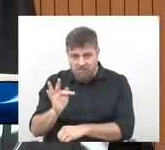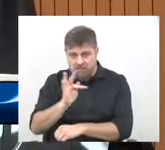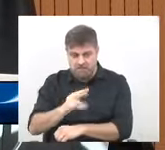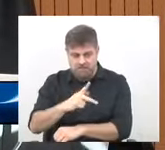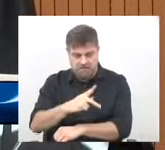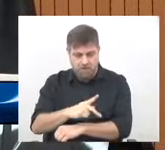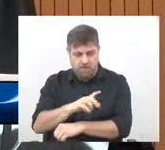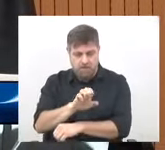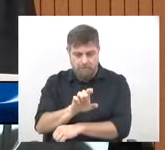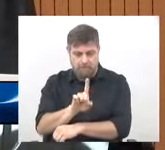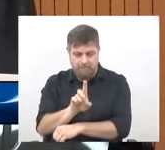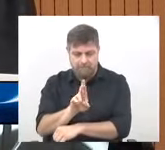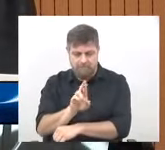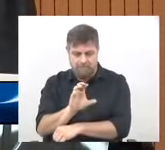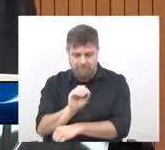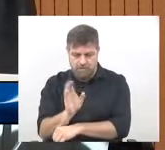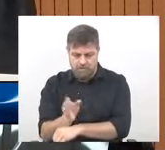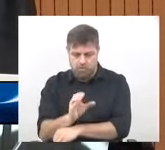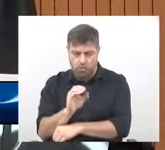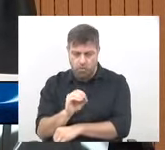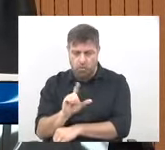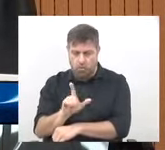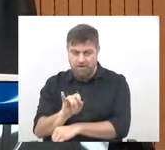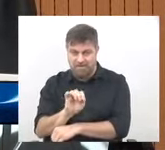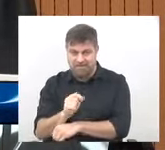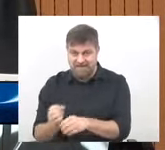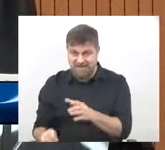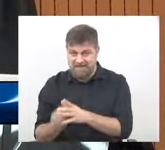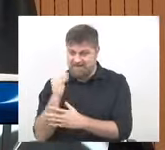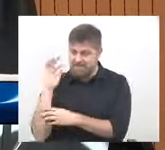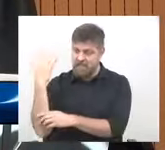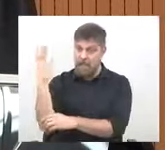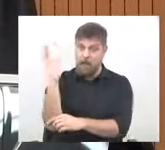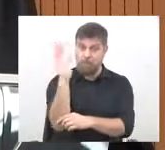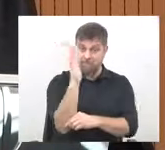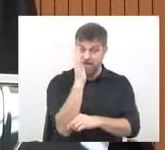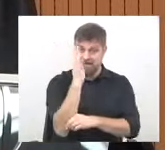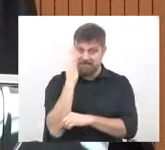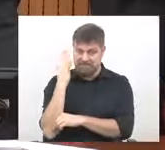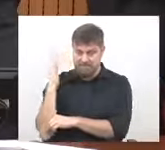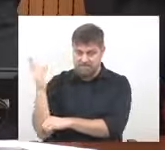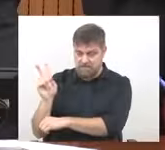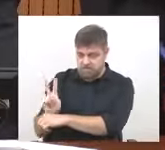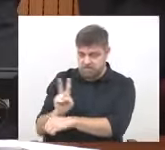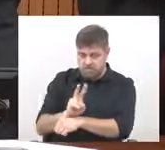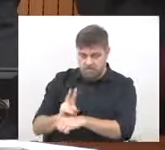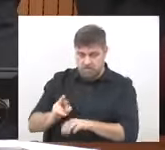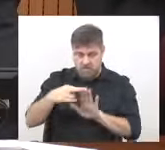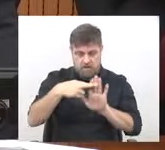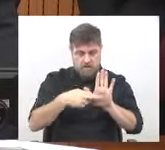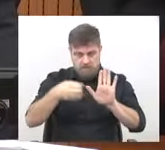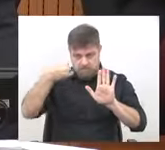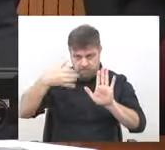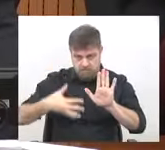Oliveira, cria uma reserva florestal e dá outras providências. Parecer